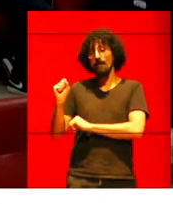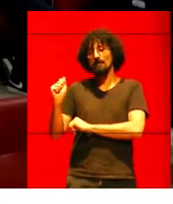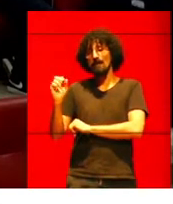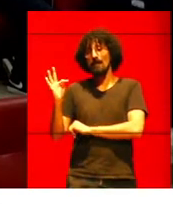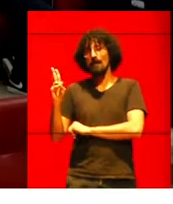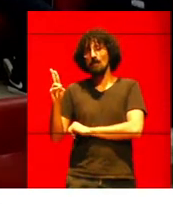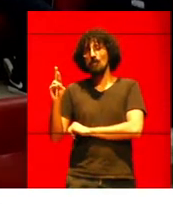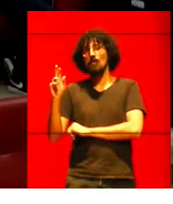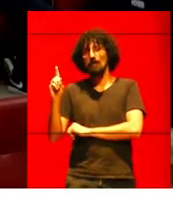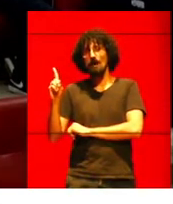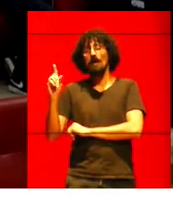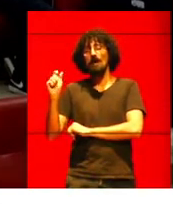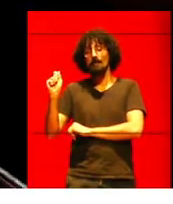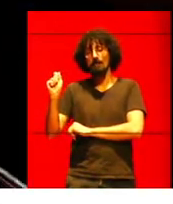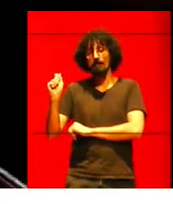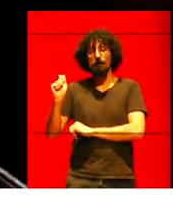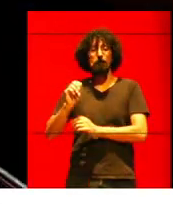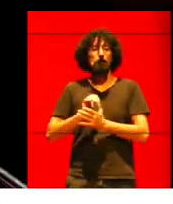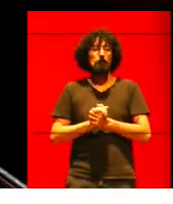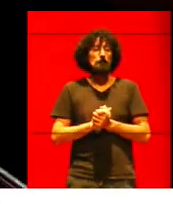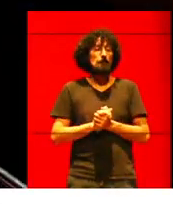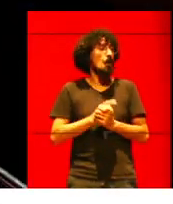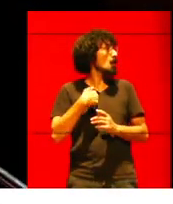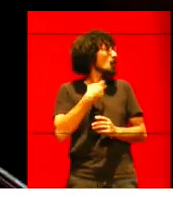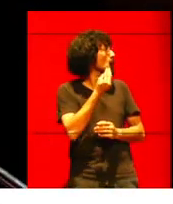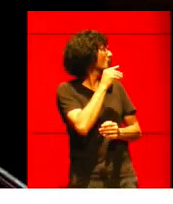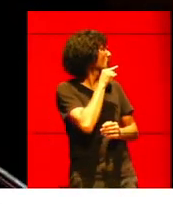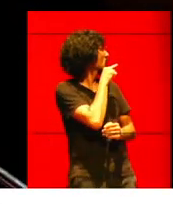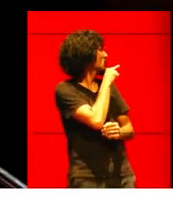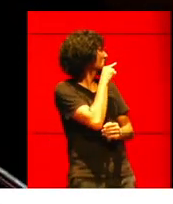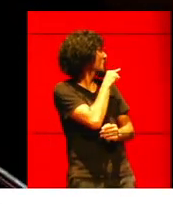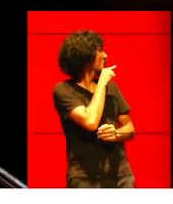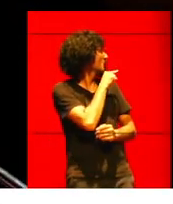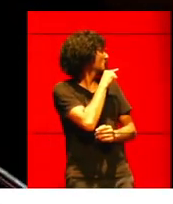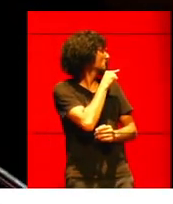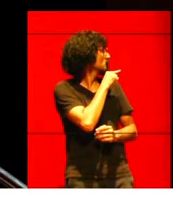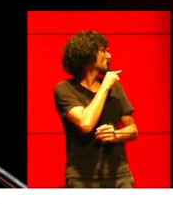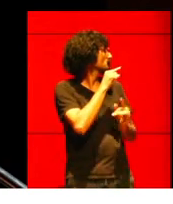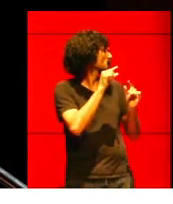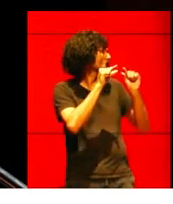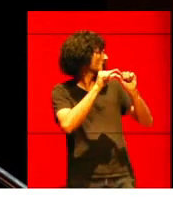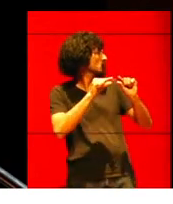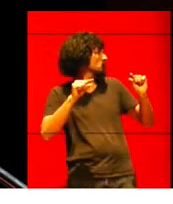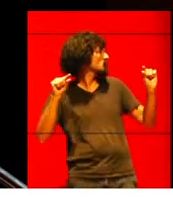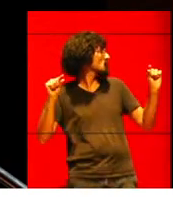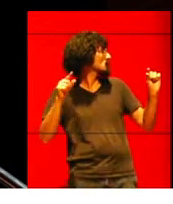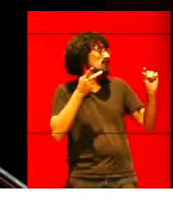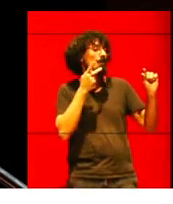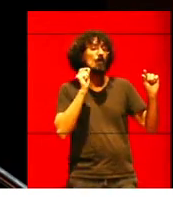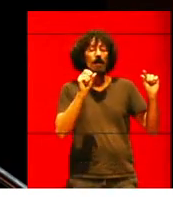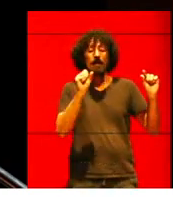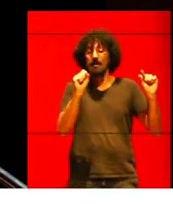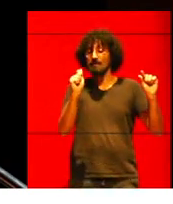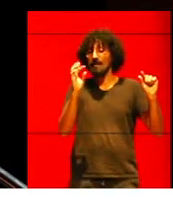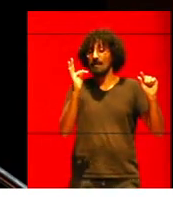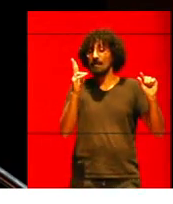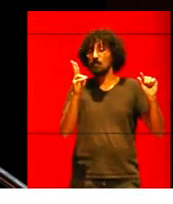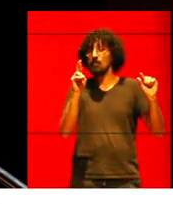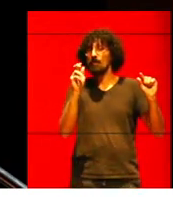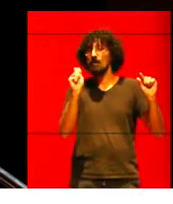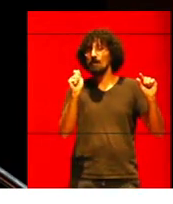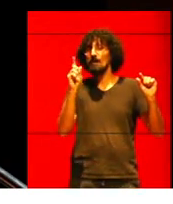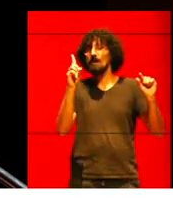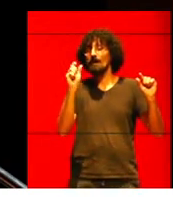longa, ok? Eu até coloquei aqui, ó. Os saturados são mais maléficos à saúde por conta